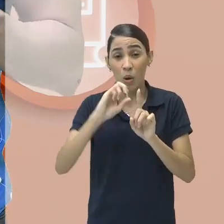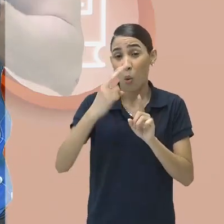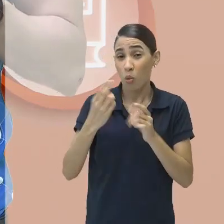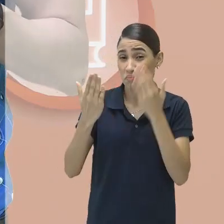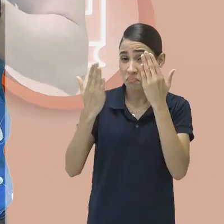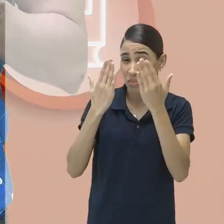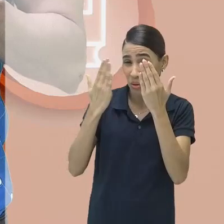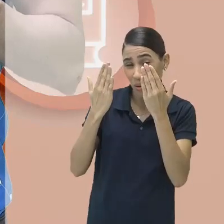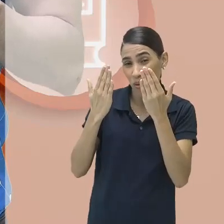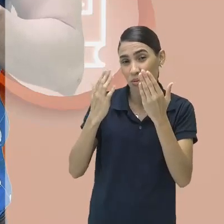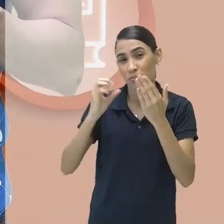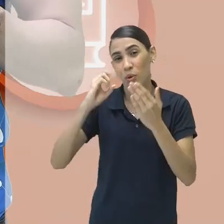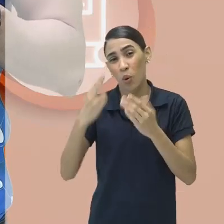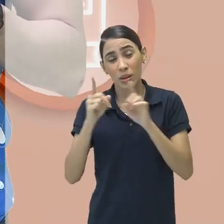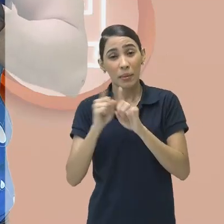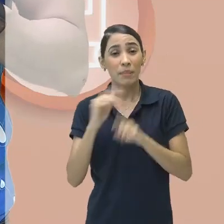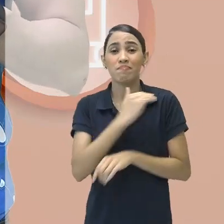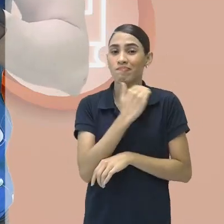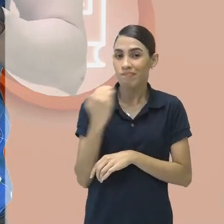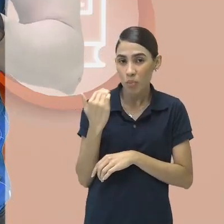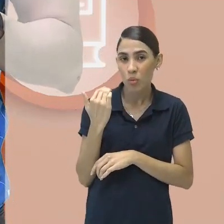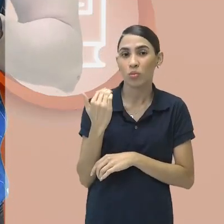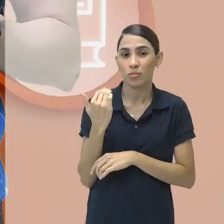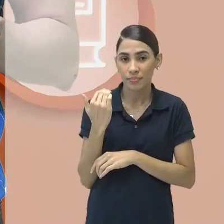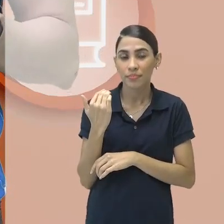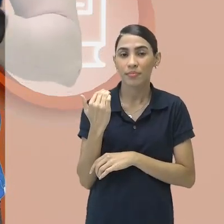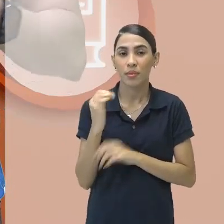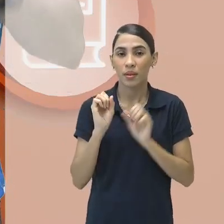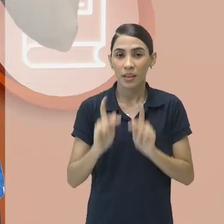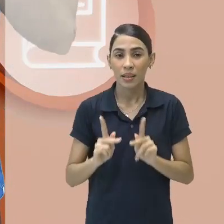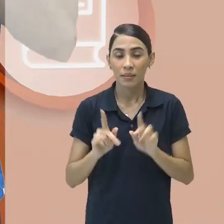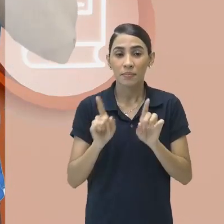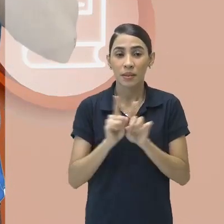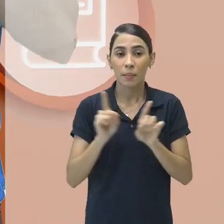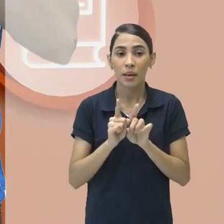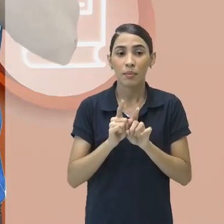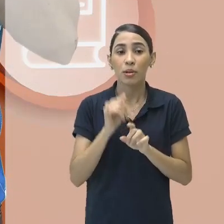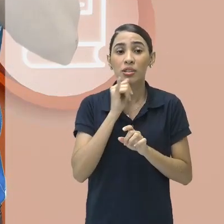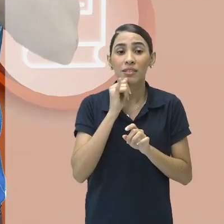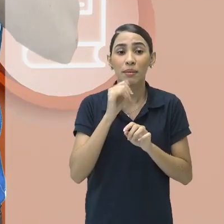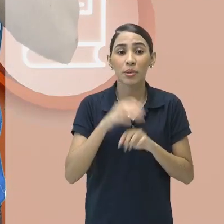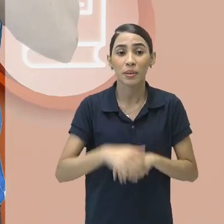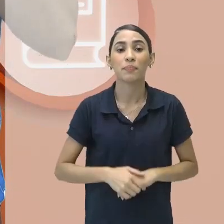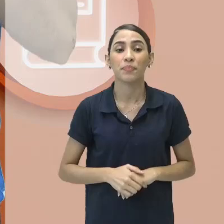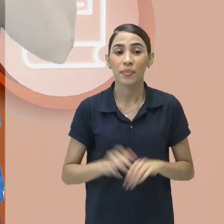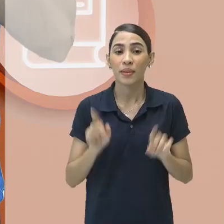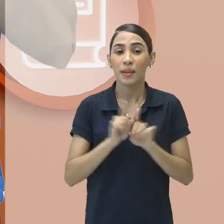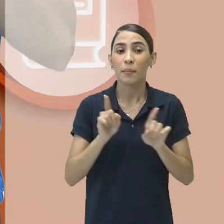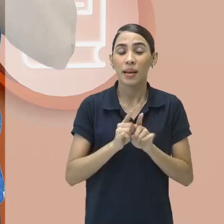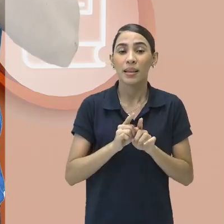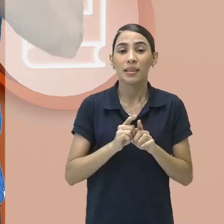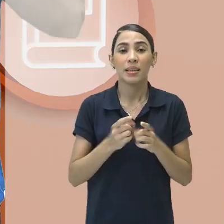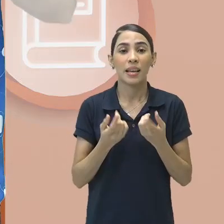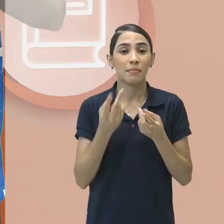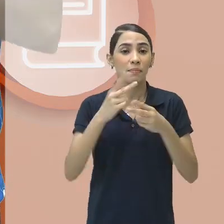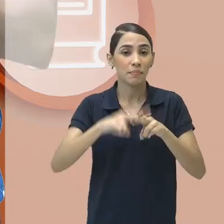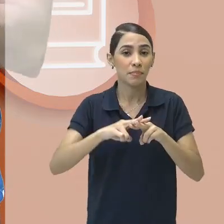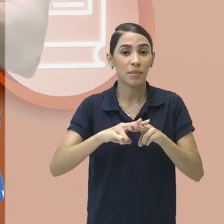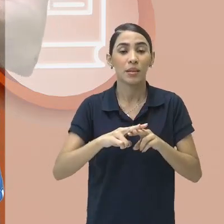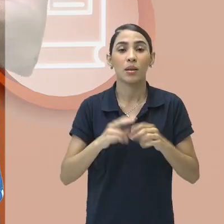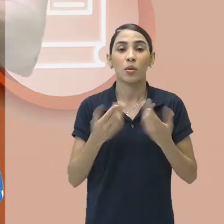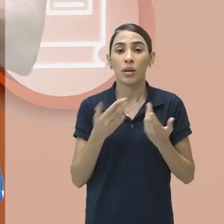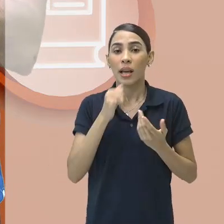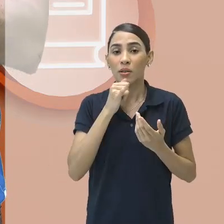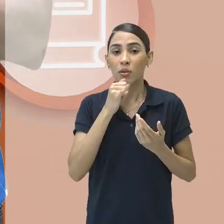psicologicamente, pode também chegar a ser morto nessa situação, certo? Eles fazem também, acabam ficando, retendo o